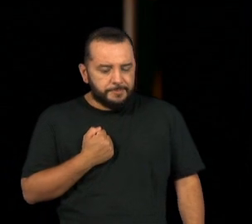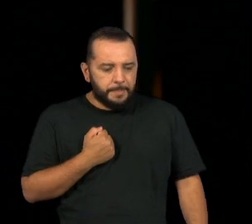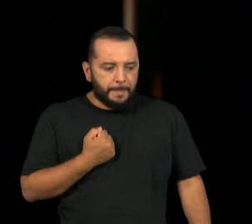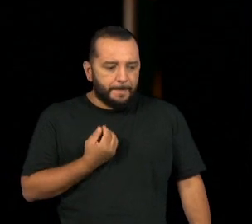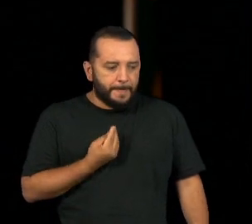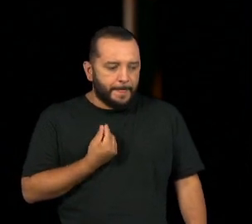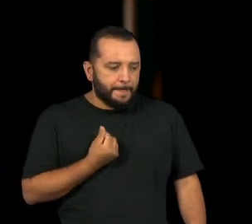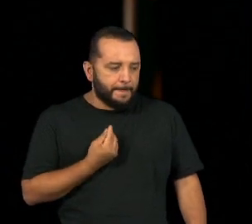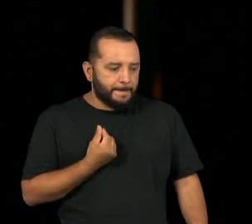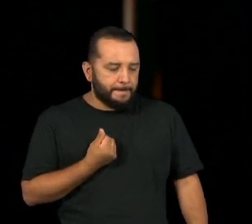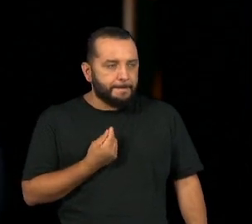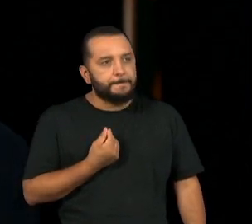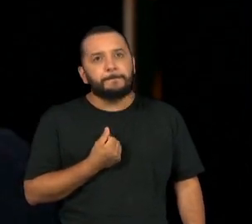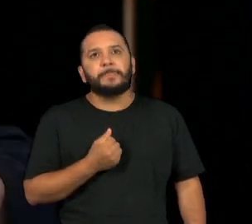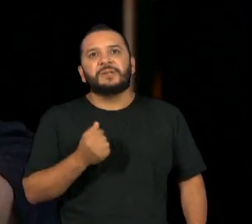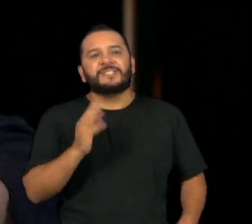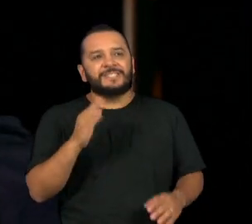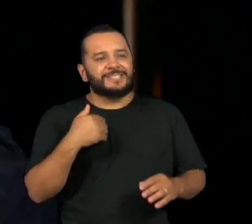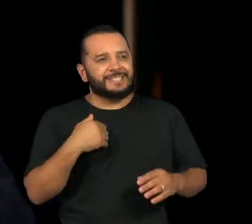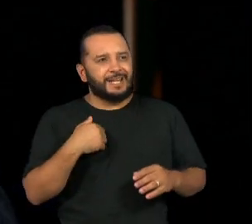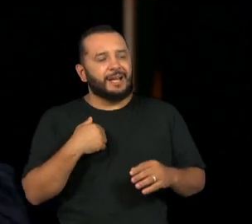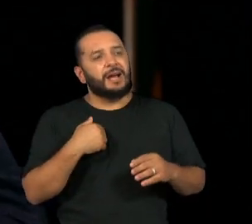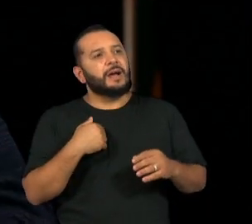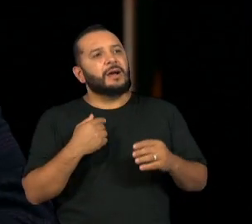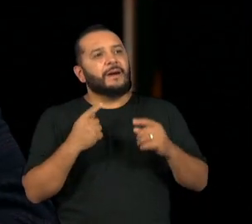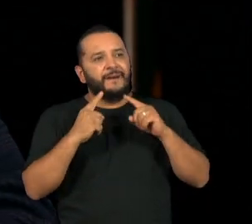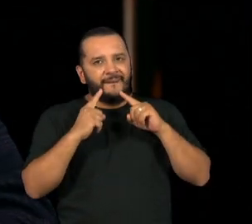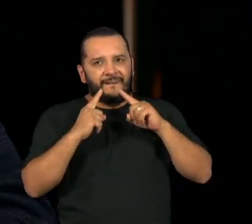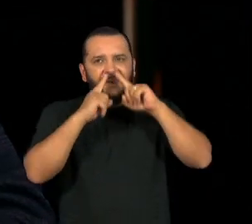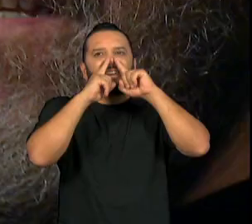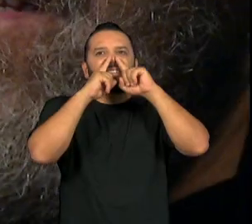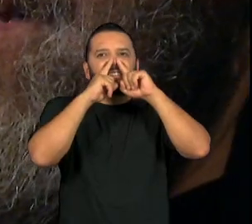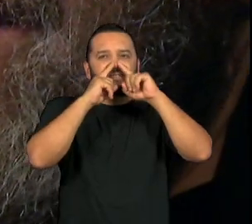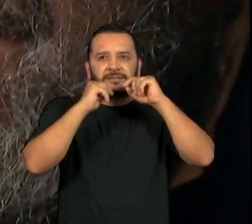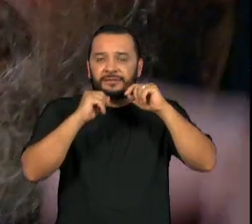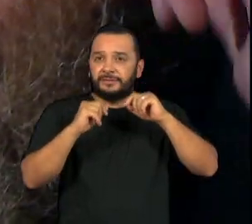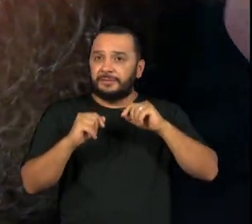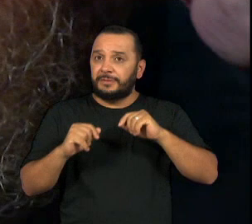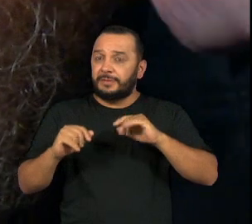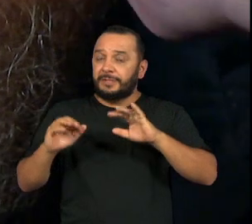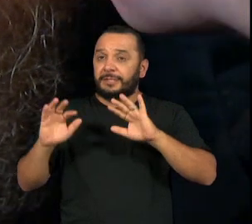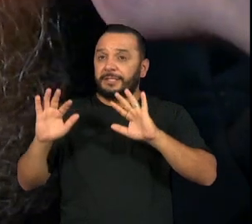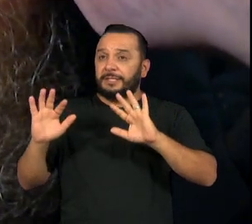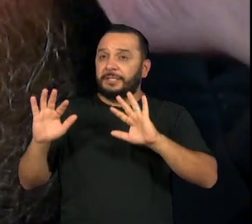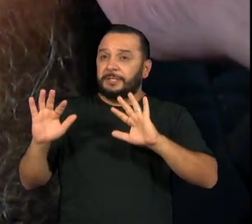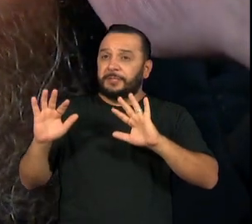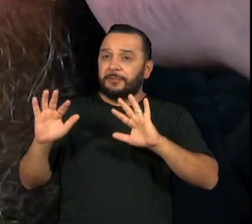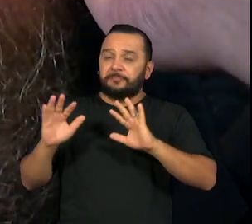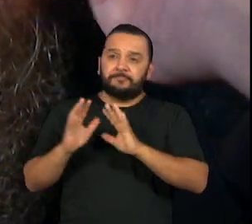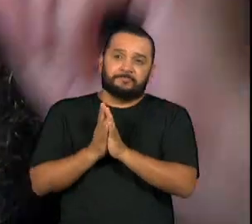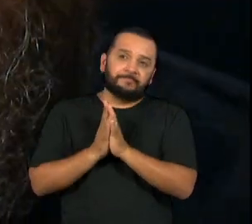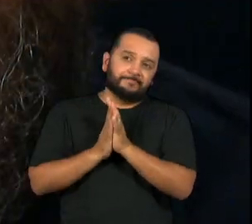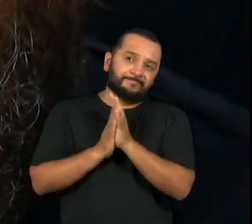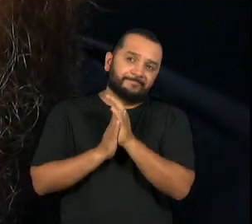com aqueles algodões enfiados assim no nariz? Porque é o seguinte, né? Eu acho assim,